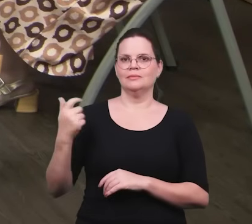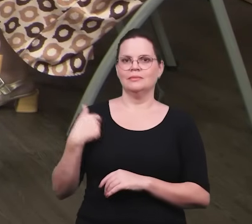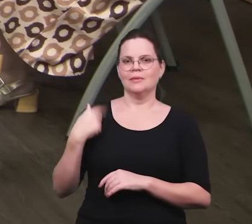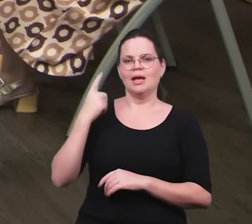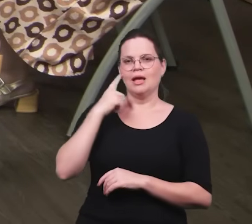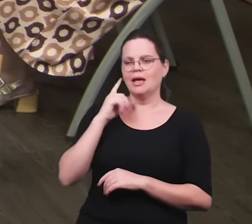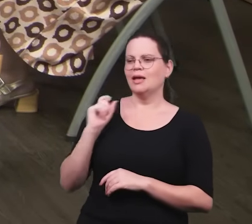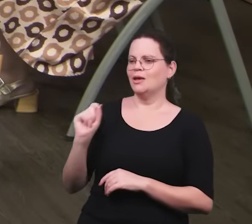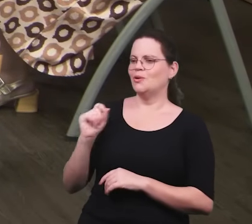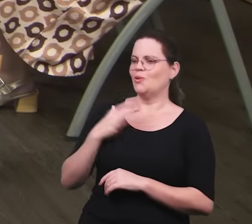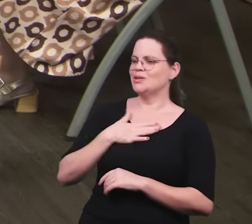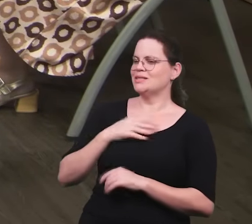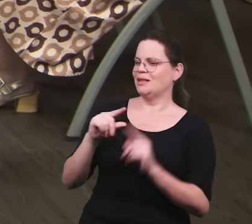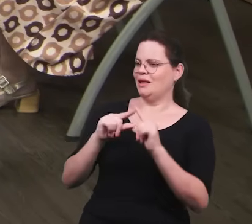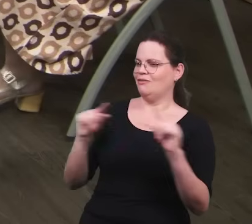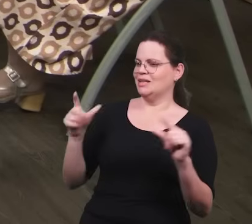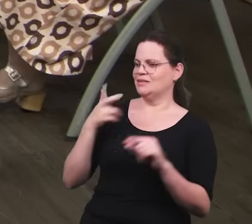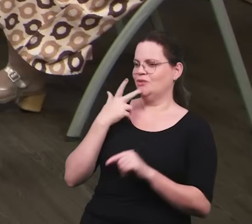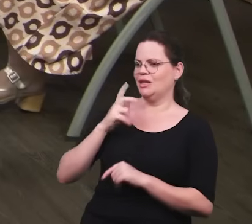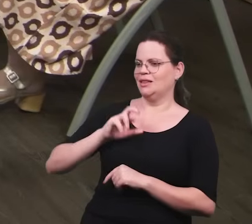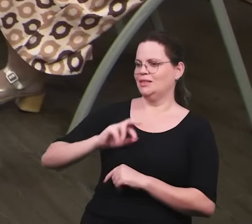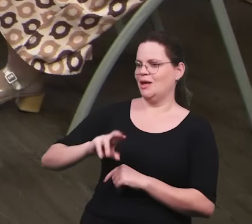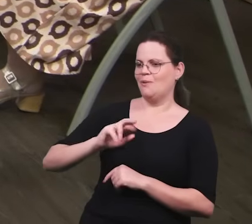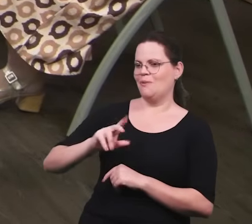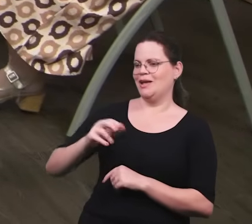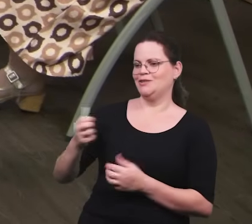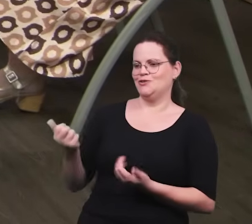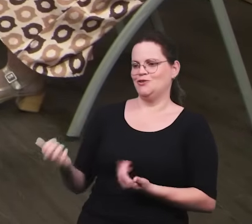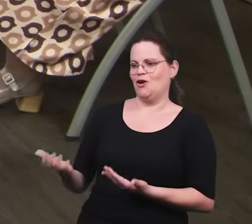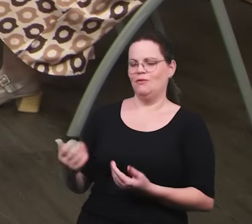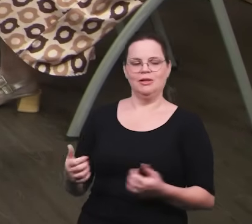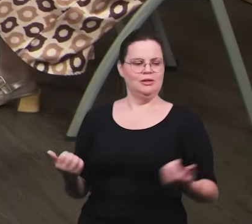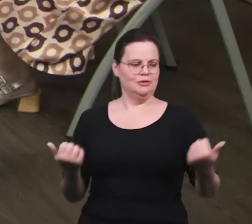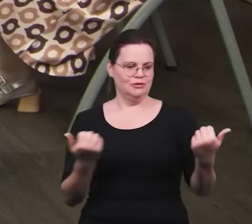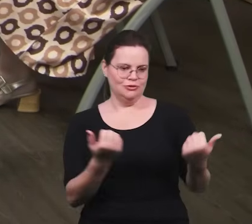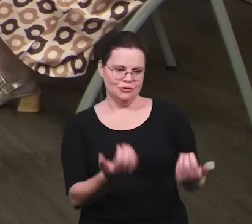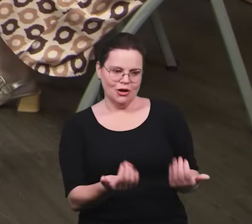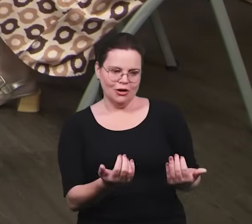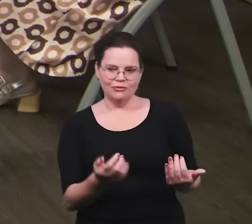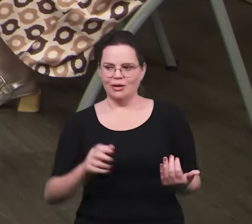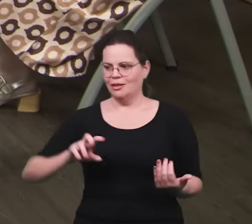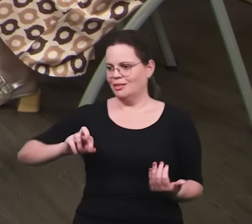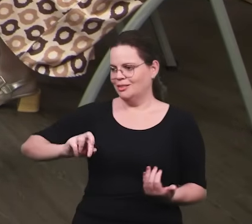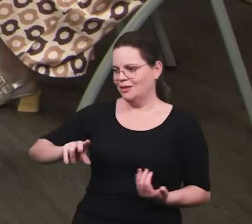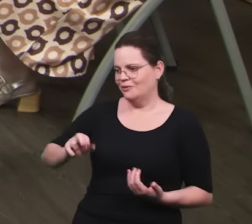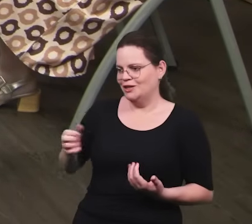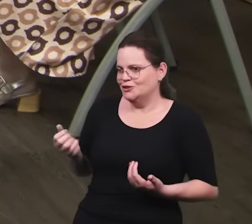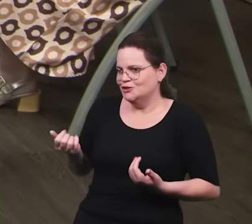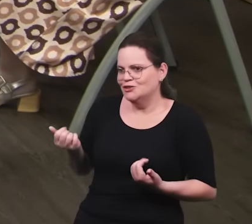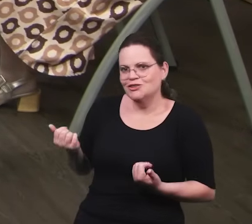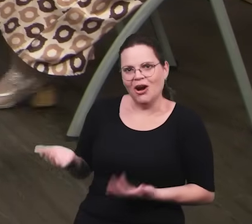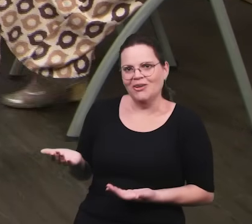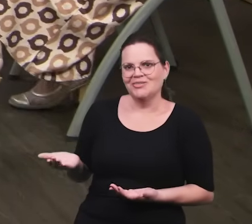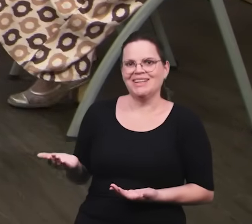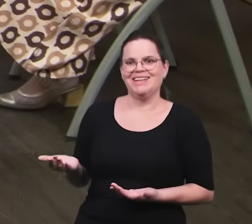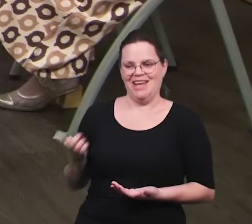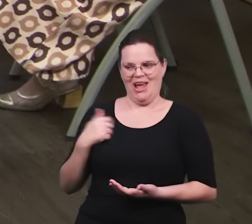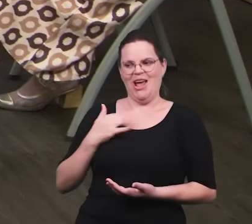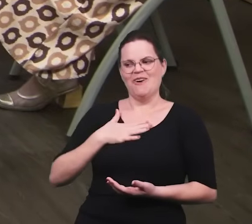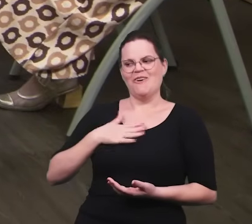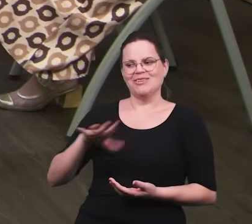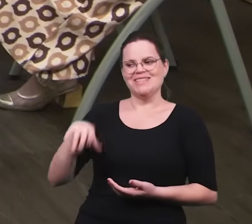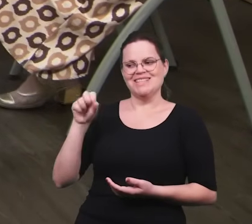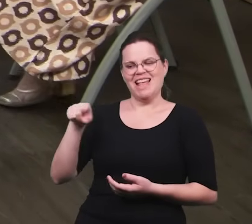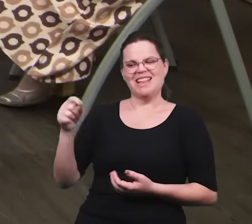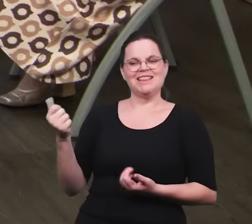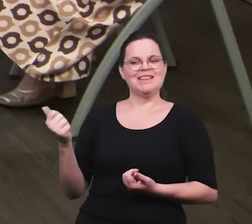não tão jovens, né? Os jovens e os não jovens, sabe? De repente eu me identifiquei com... Com